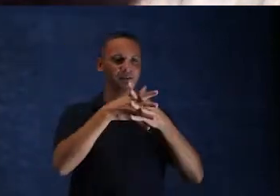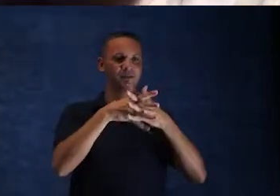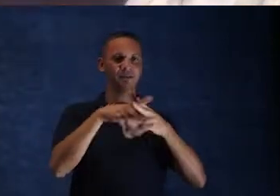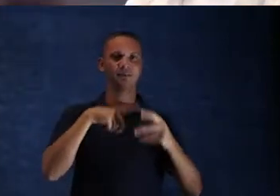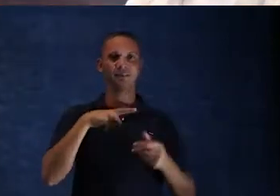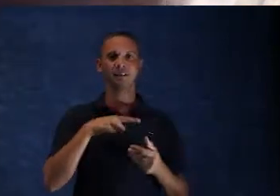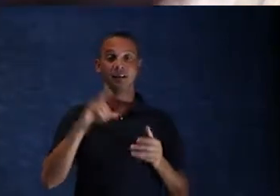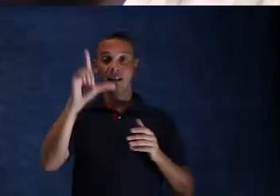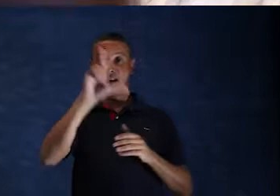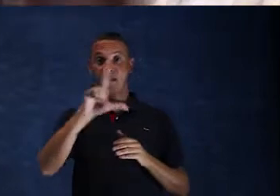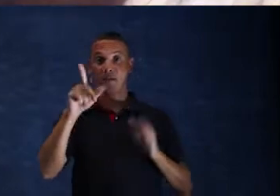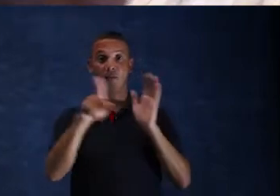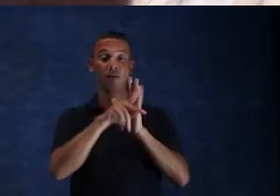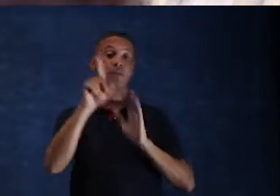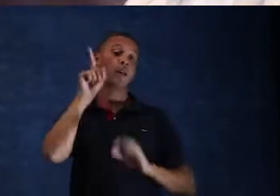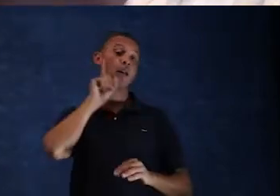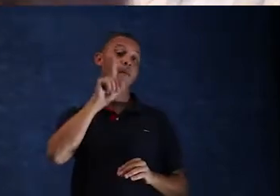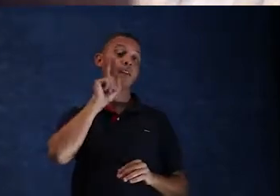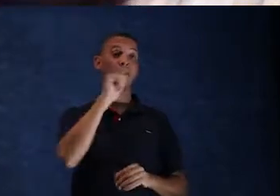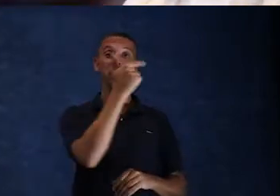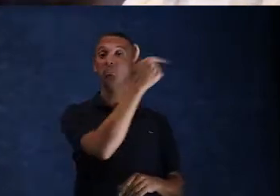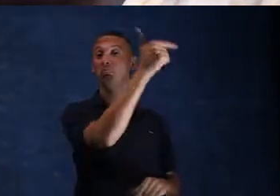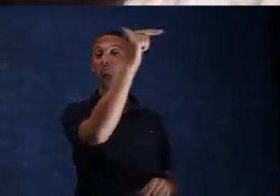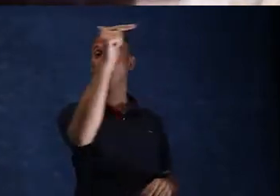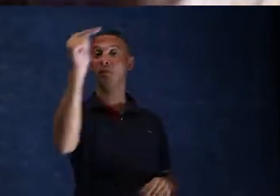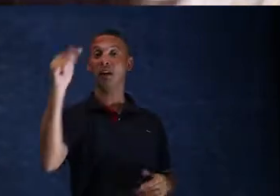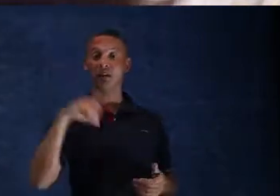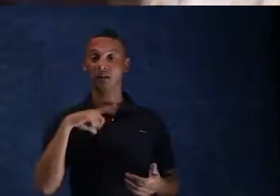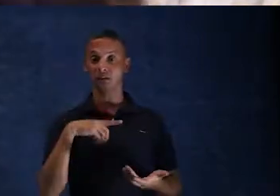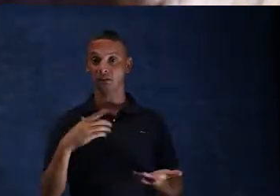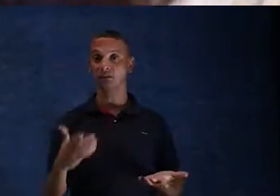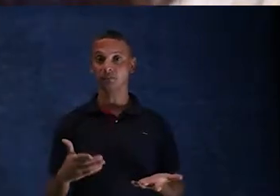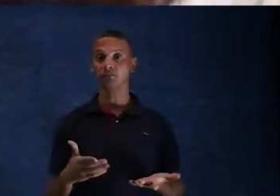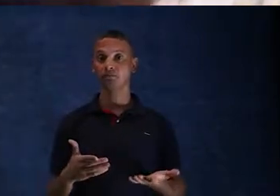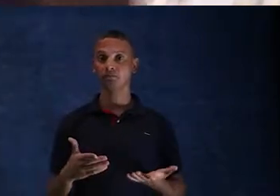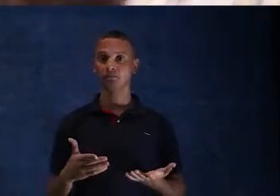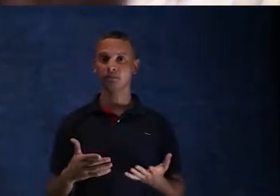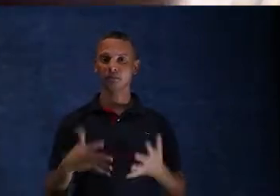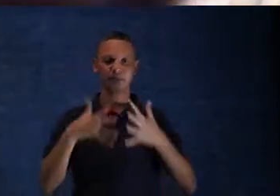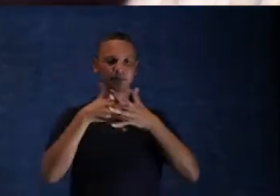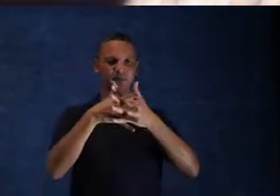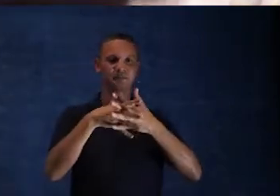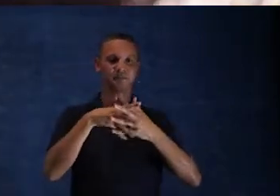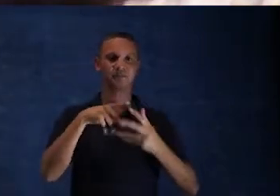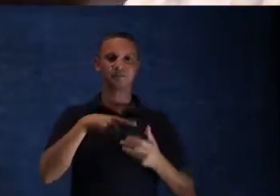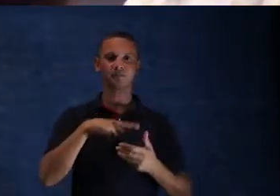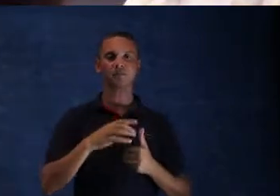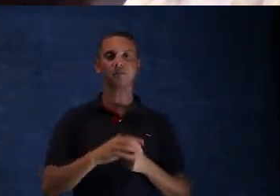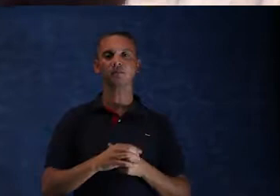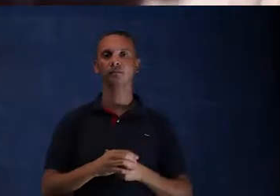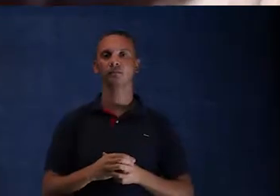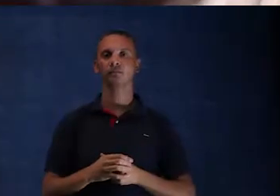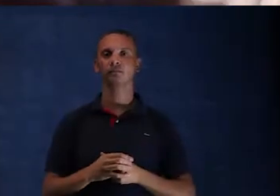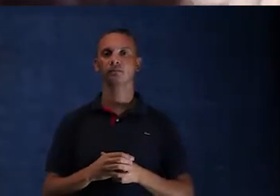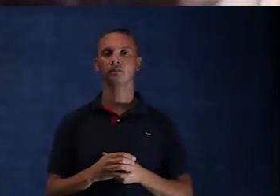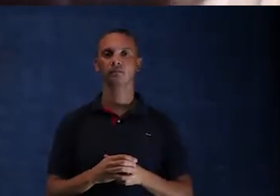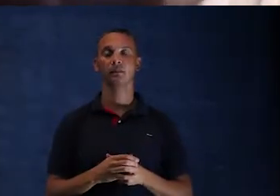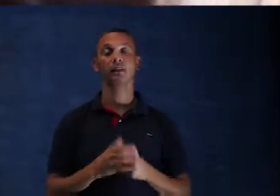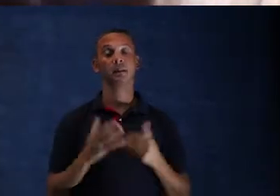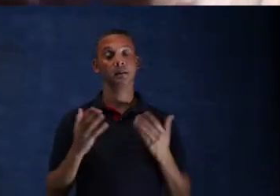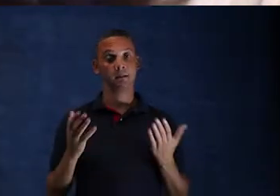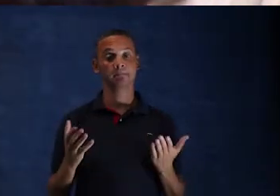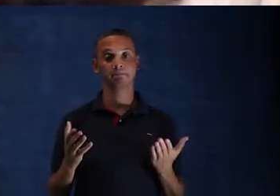Na literatura americana, inexiste atualmente, assim, para embaraço do Hall, que é escritor também.